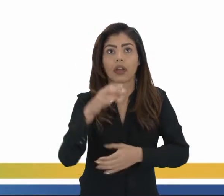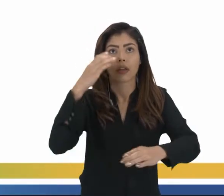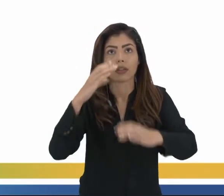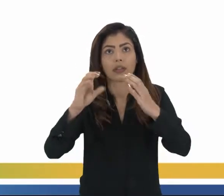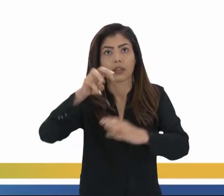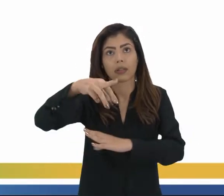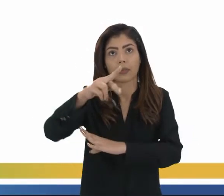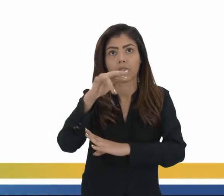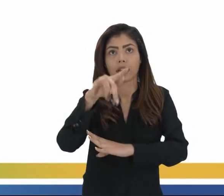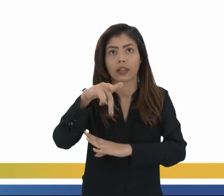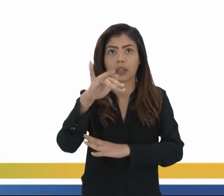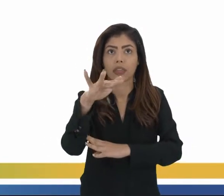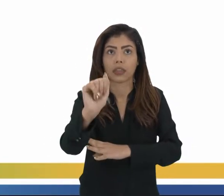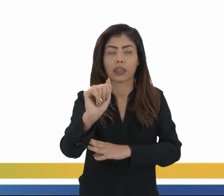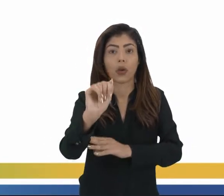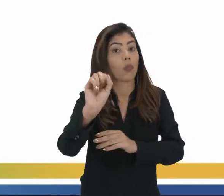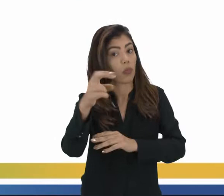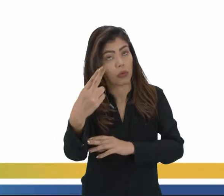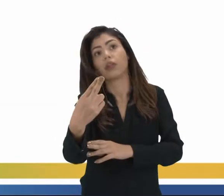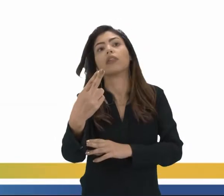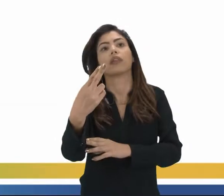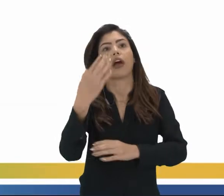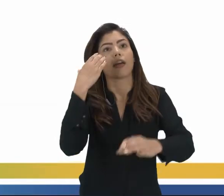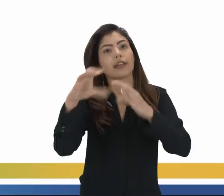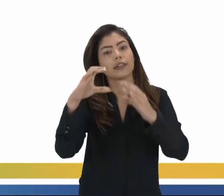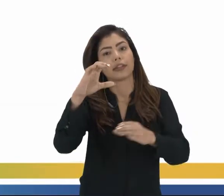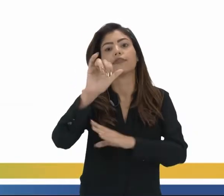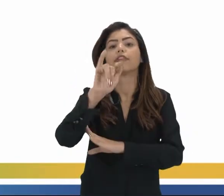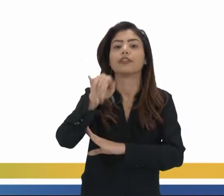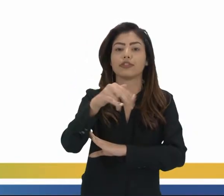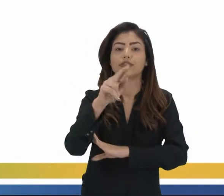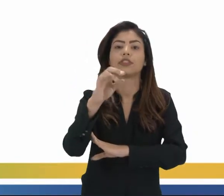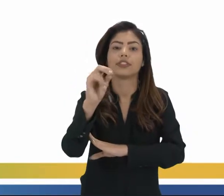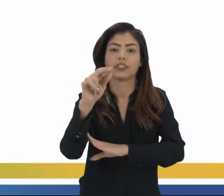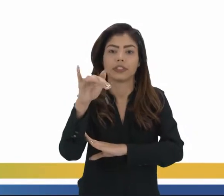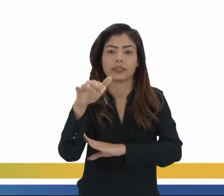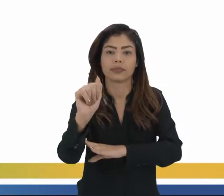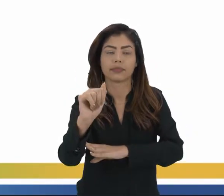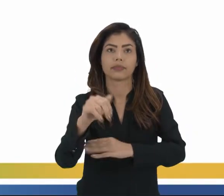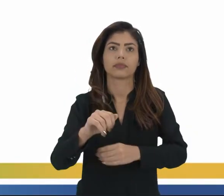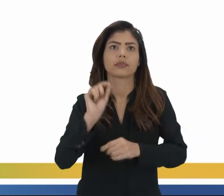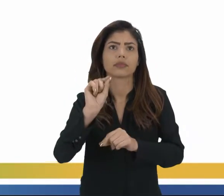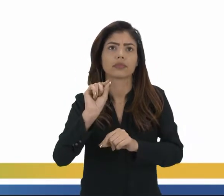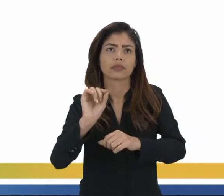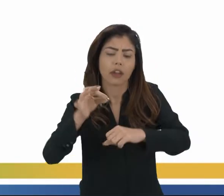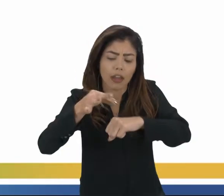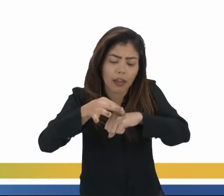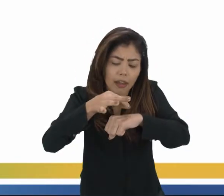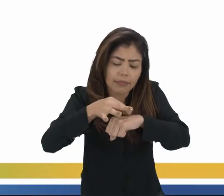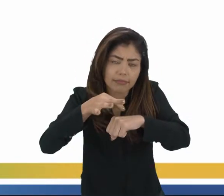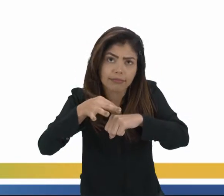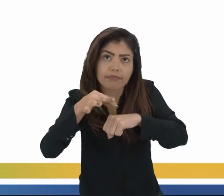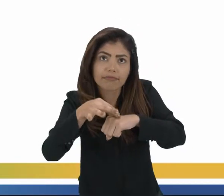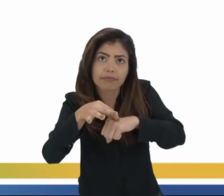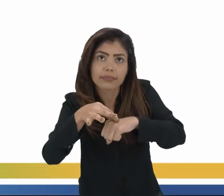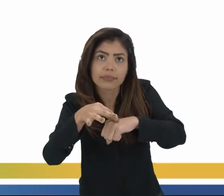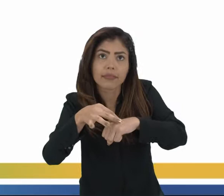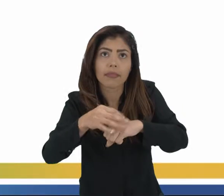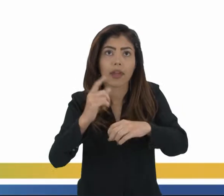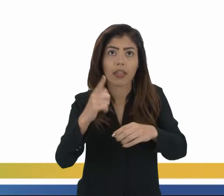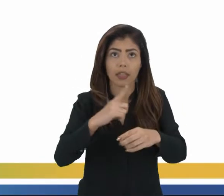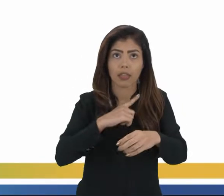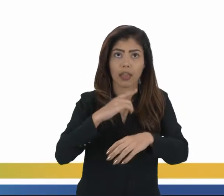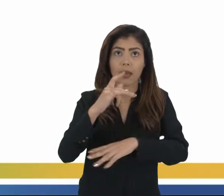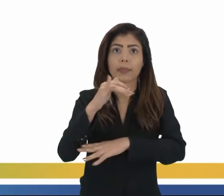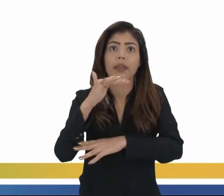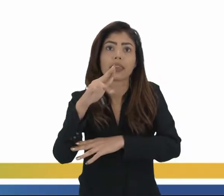Canción del Mariquita, ou Canção da Joaninha. El mariquita se peina en su